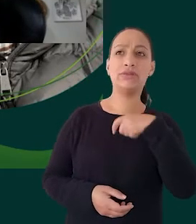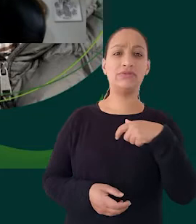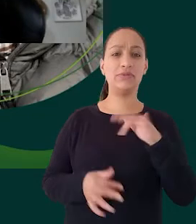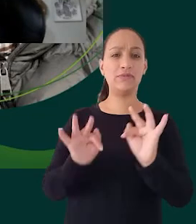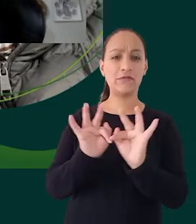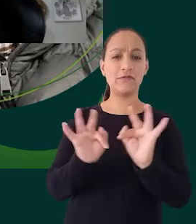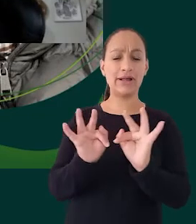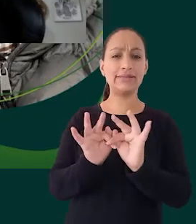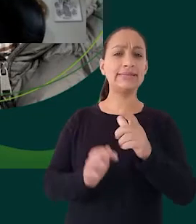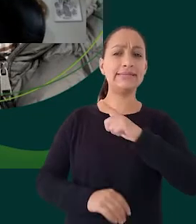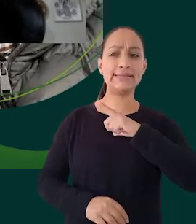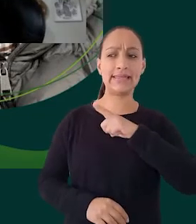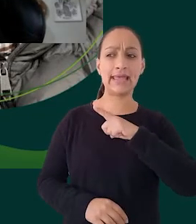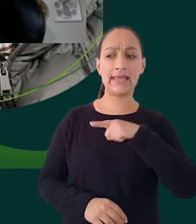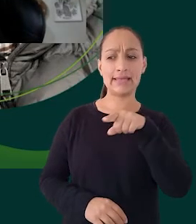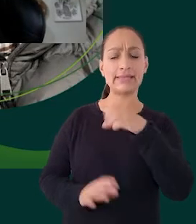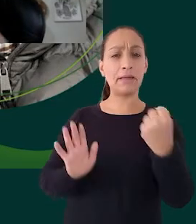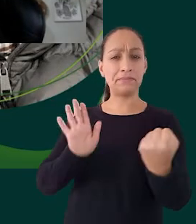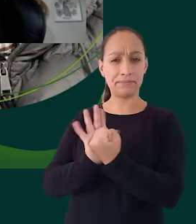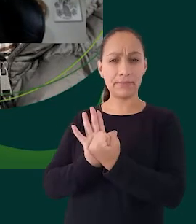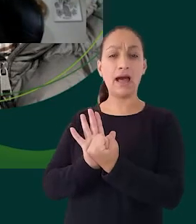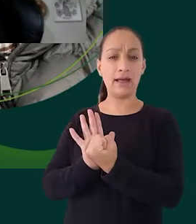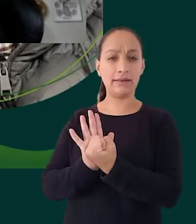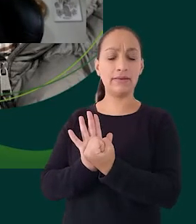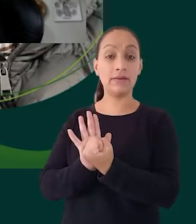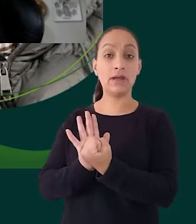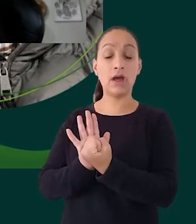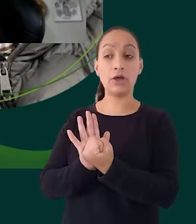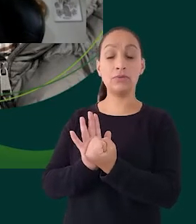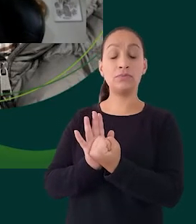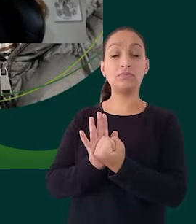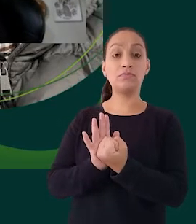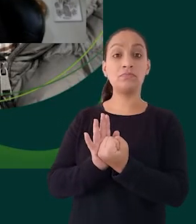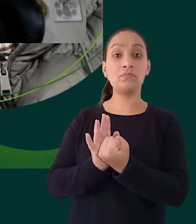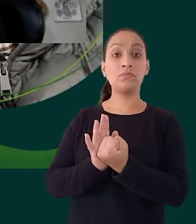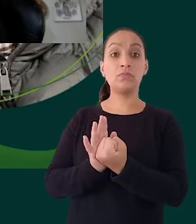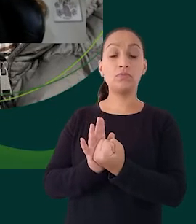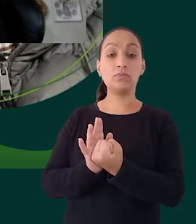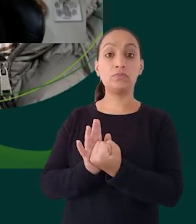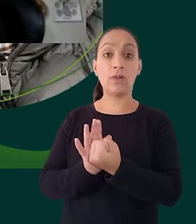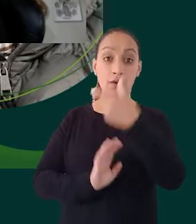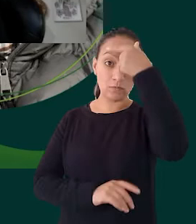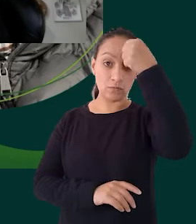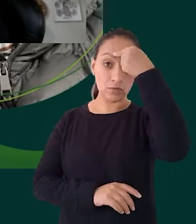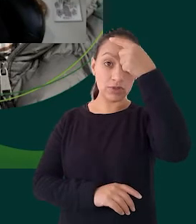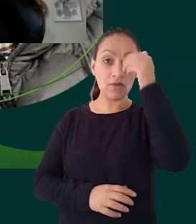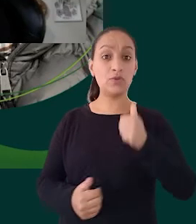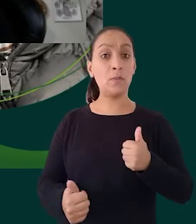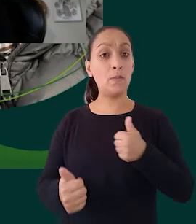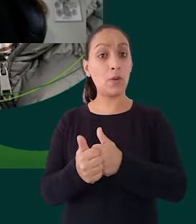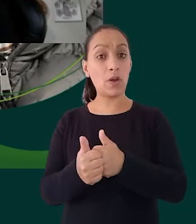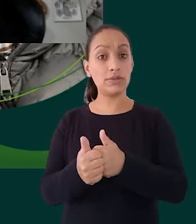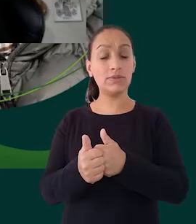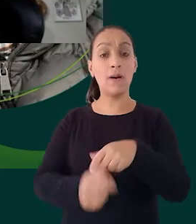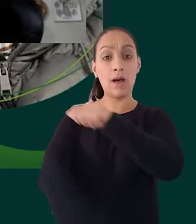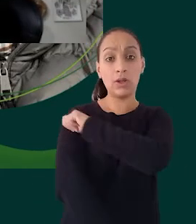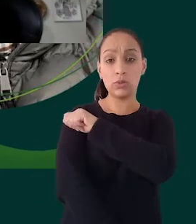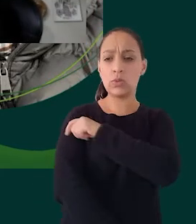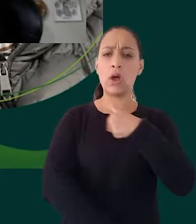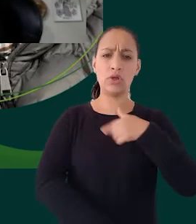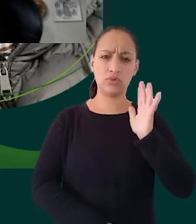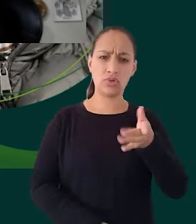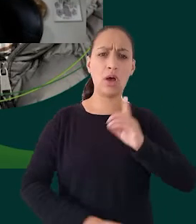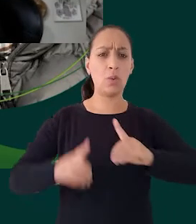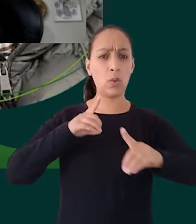tem esse rótulo, né, de uma instituição bem próxima dos alunos, né? E eu já fui coordenador de curso